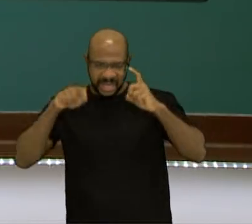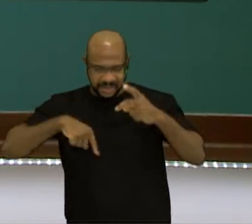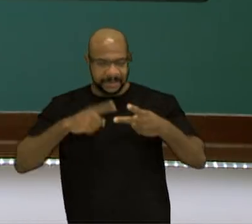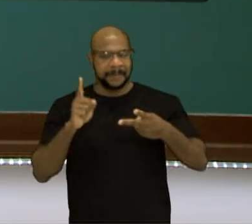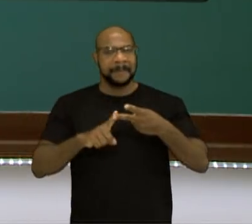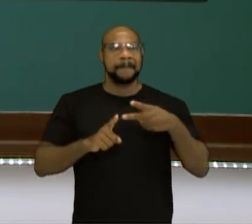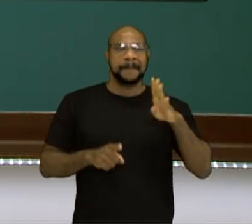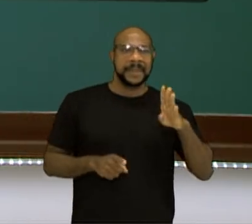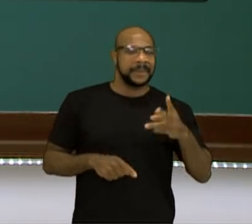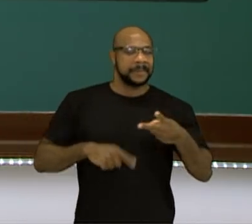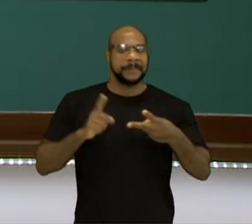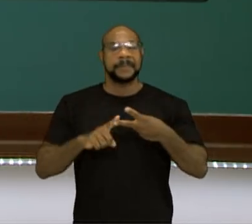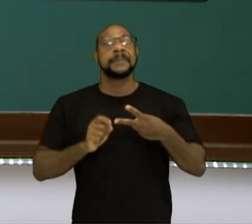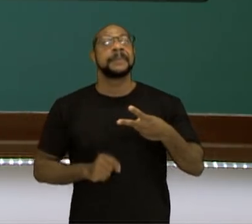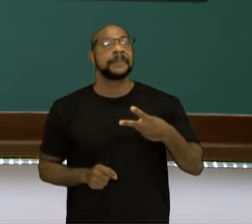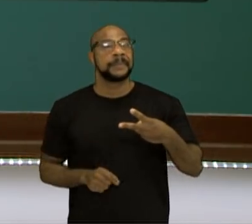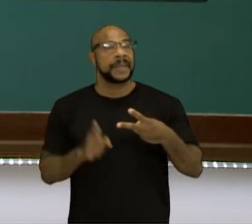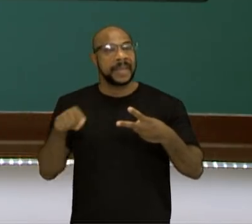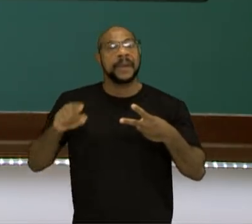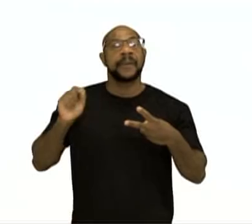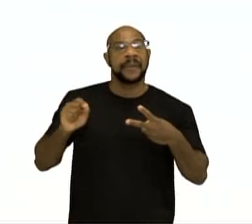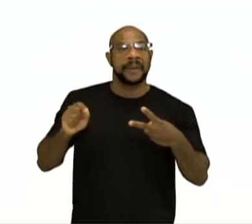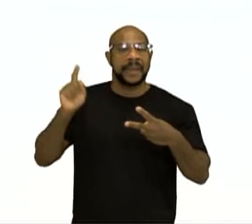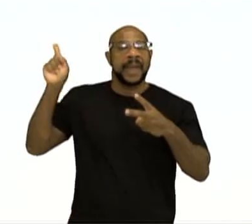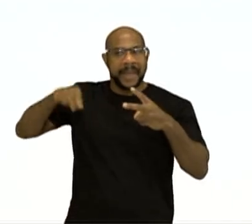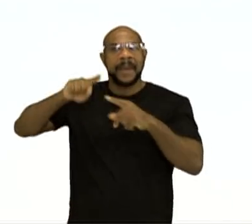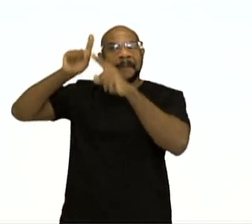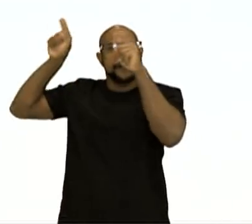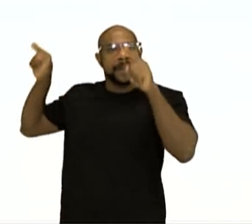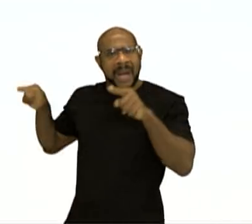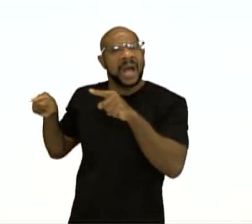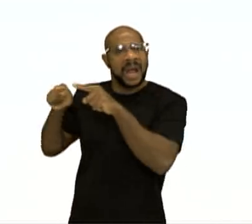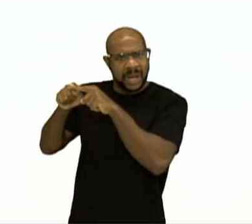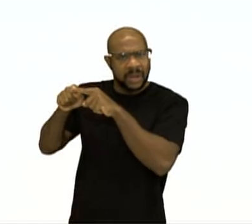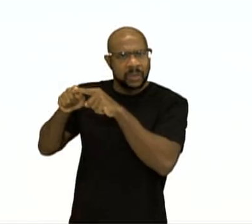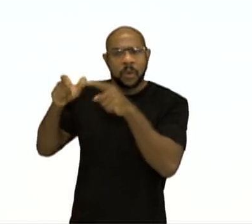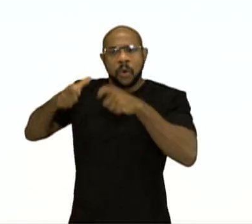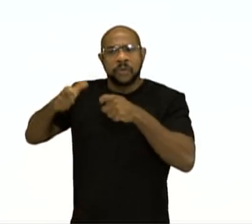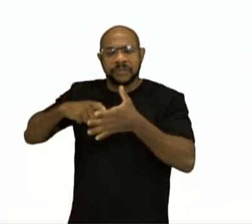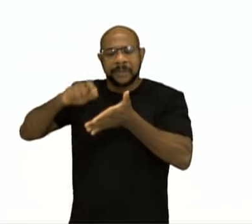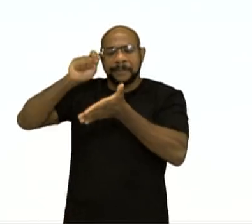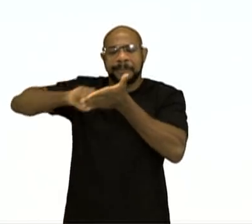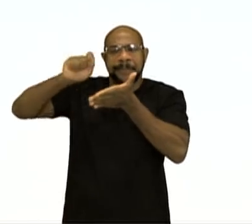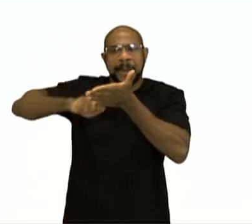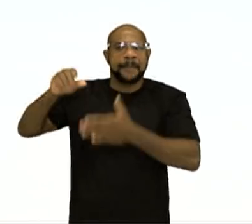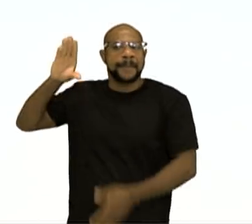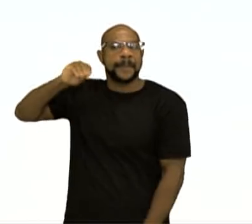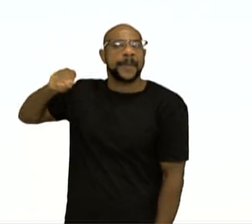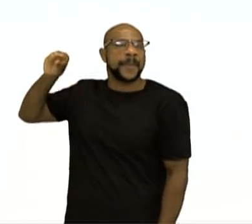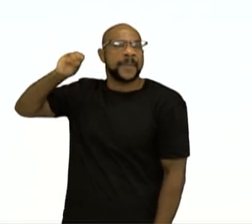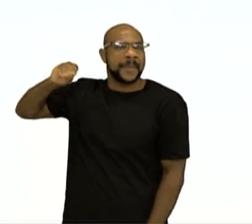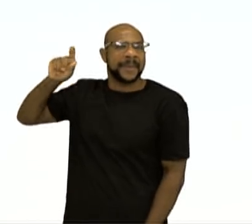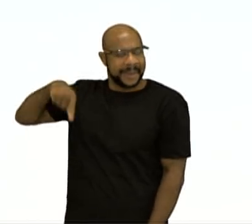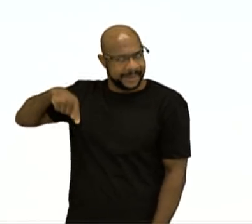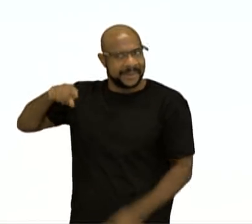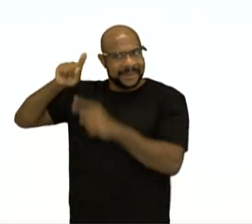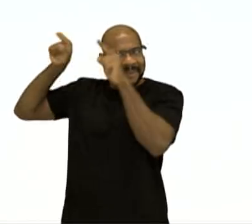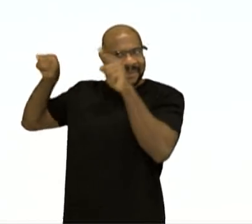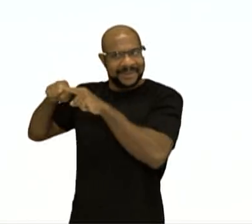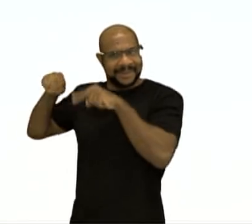Letra B, são os balões onde se escrevem as falas das